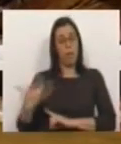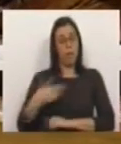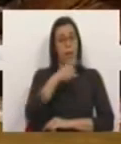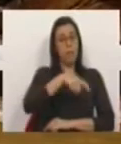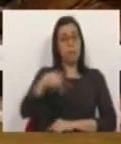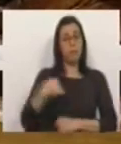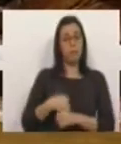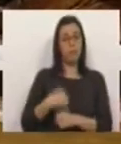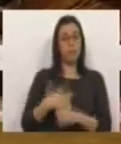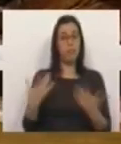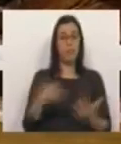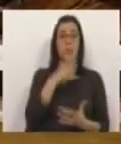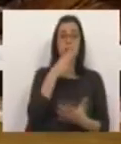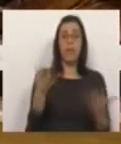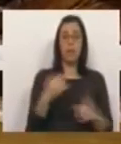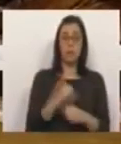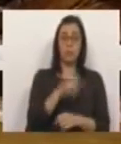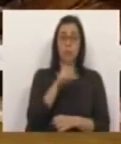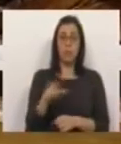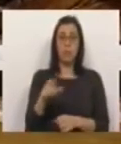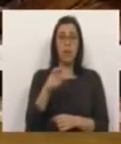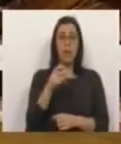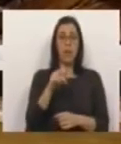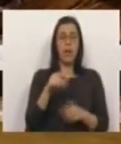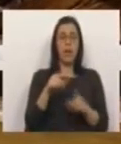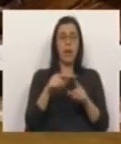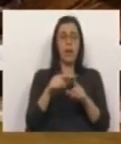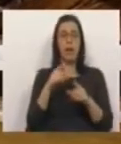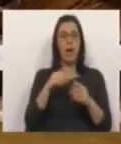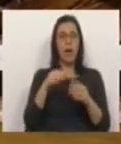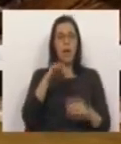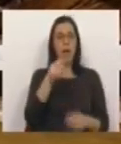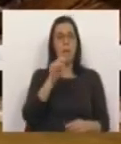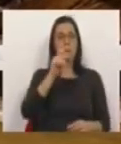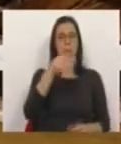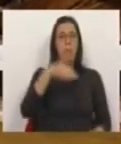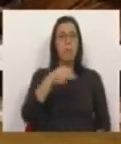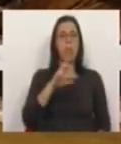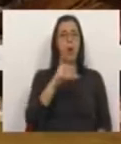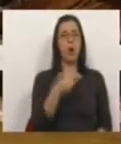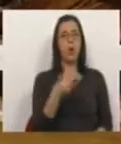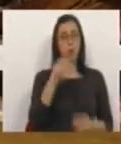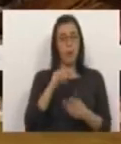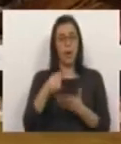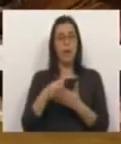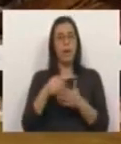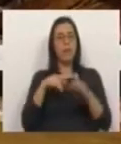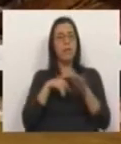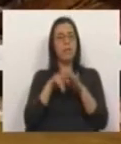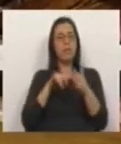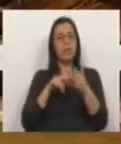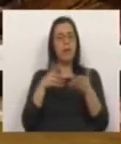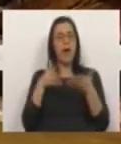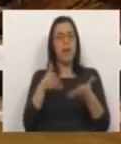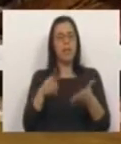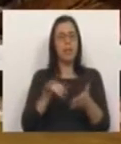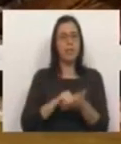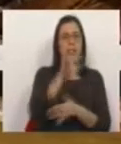dos trabalhadores, que o digam os trabalhadores do handling e em particular da Portway, que o digam os assistentes de portos e